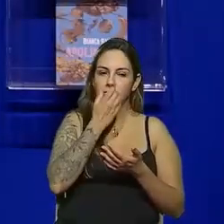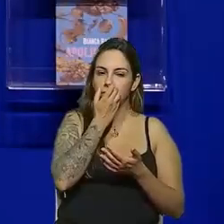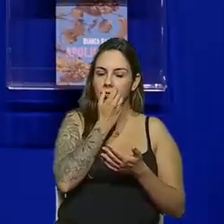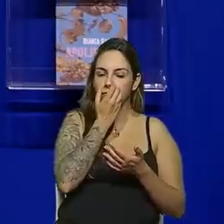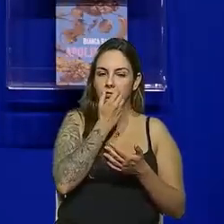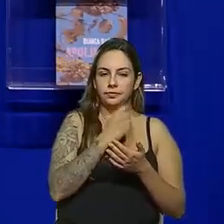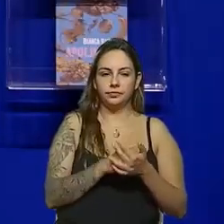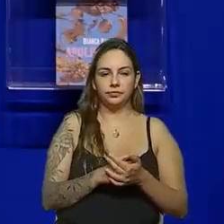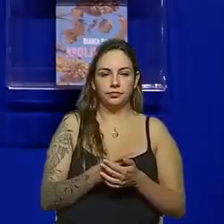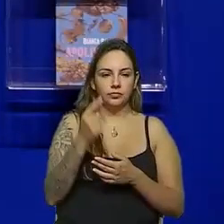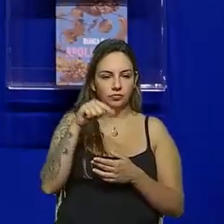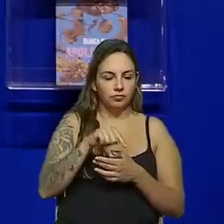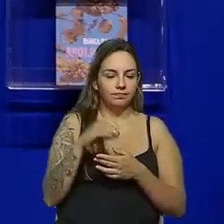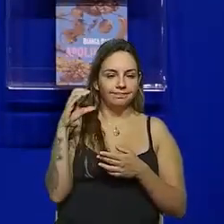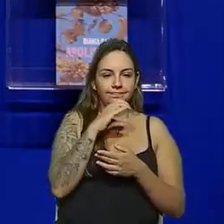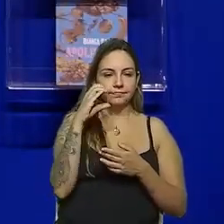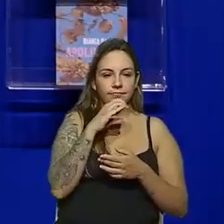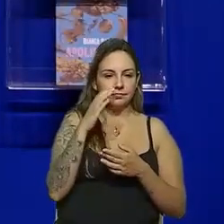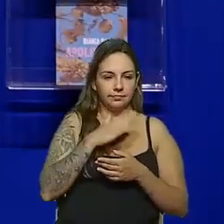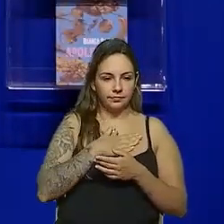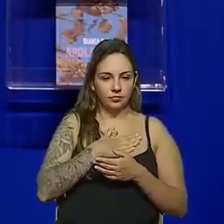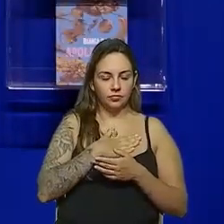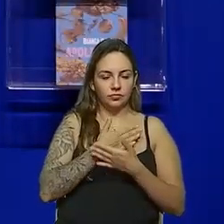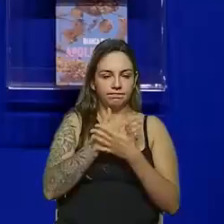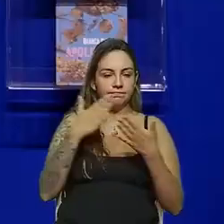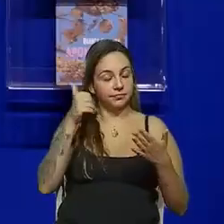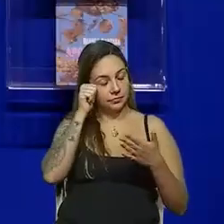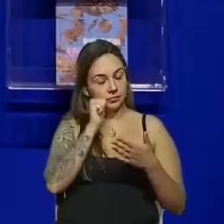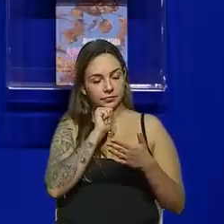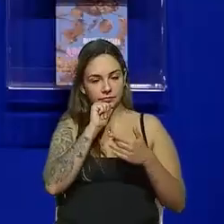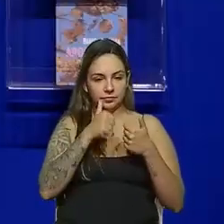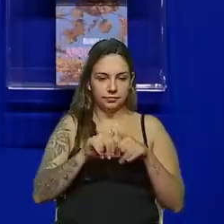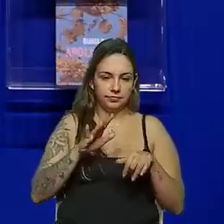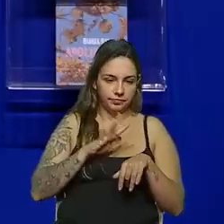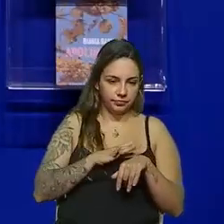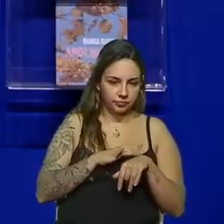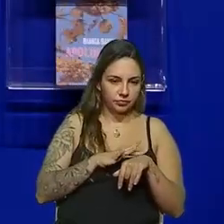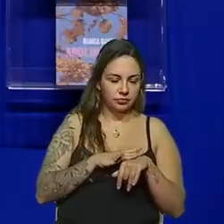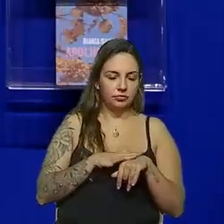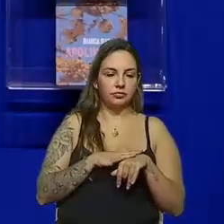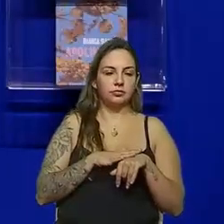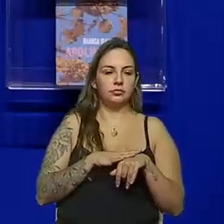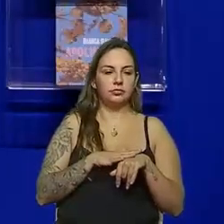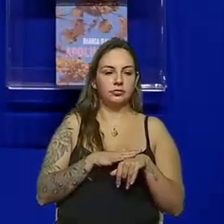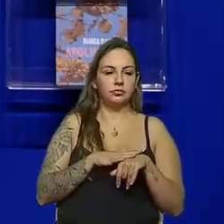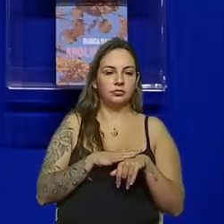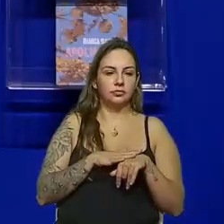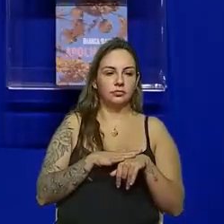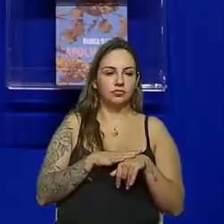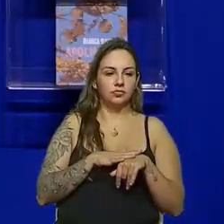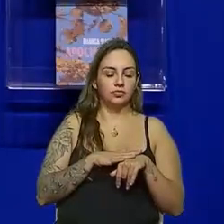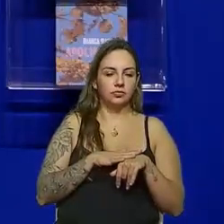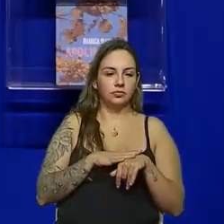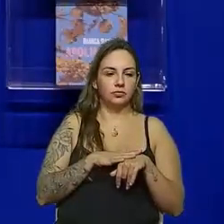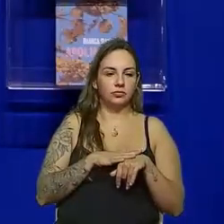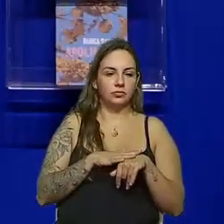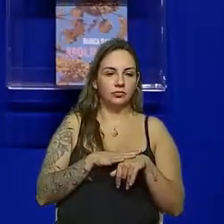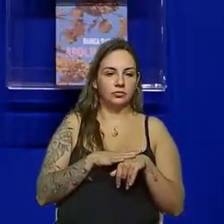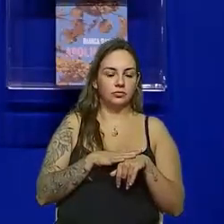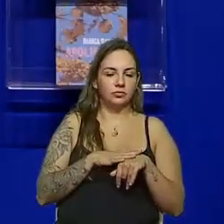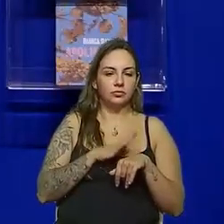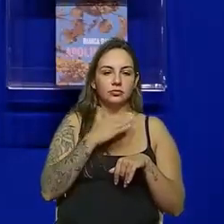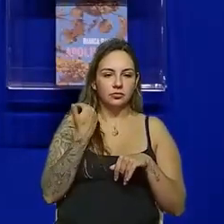que veio com uma urgência para mim muito grande. A minha mãe estava doente nessa ocasião, da doença de que ela